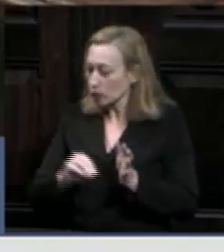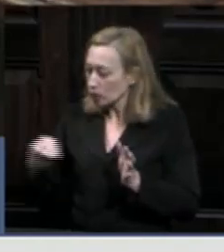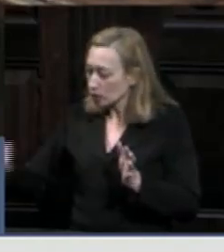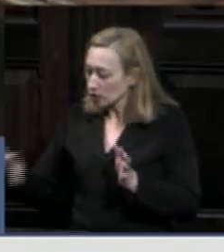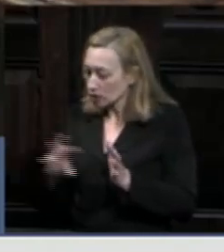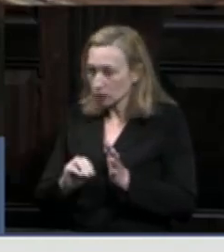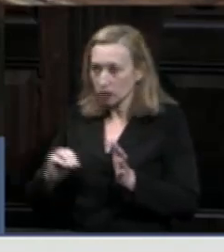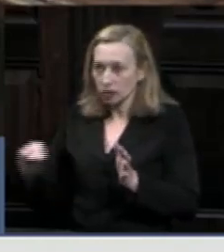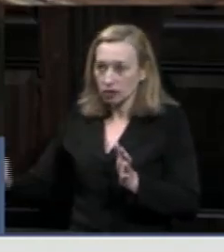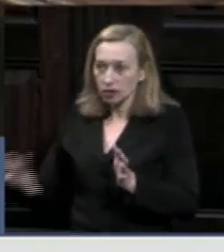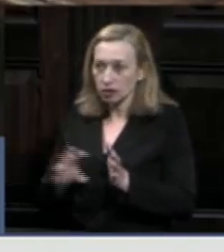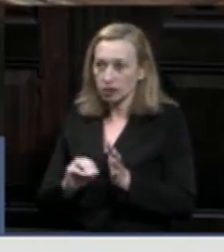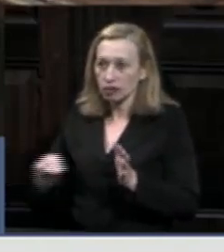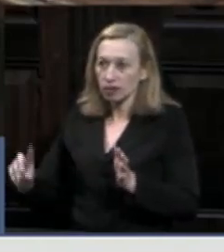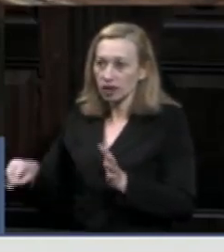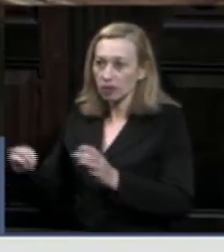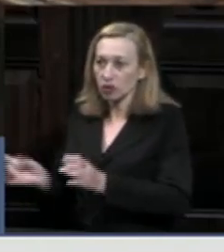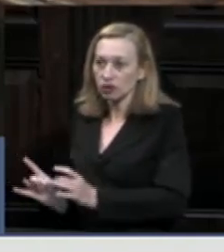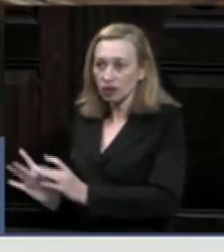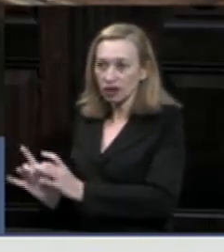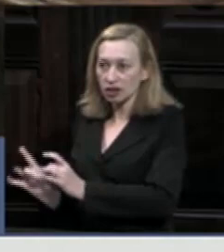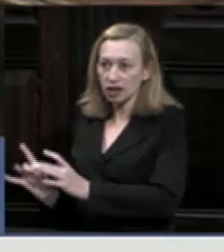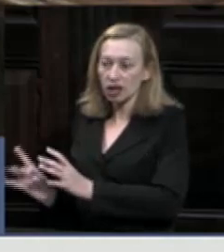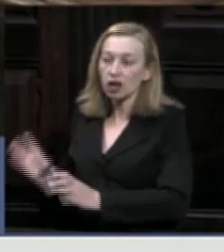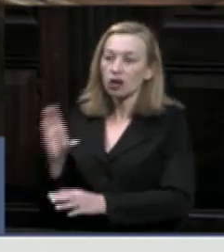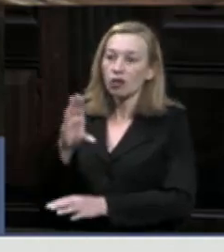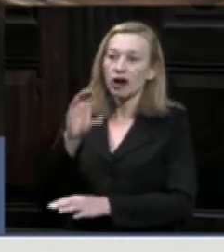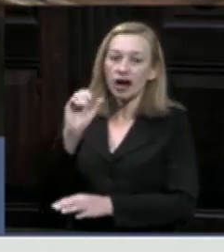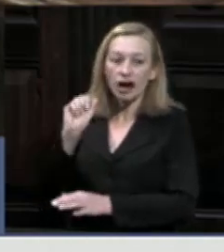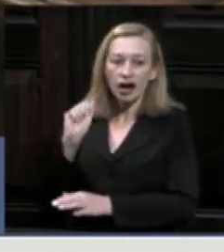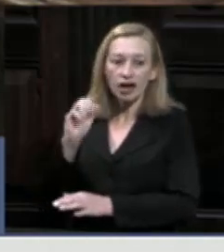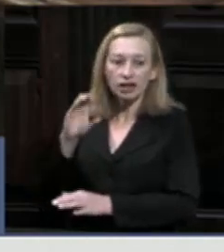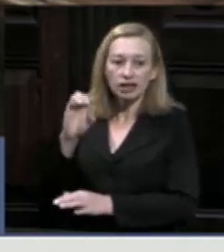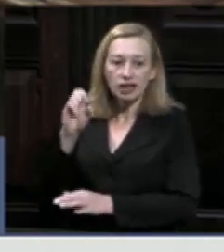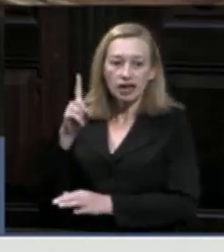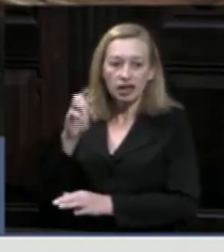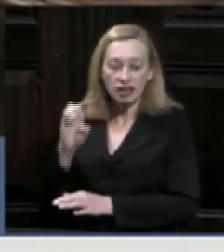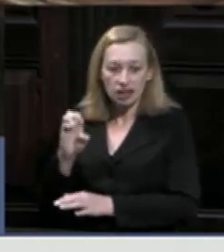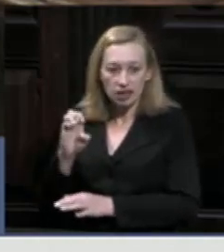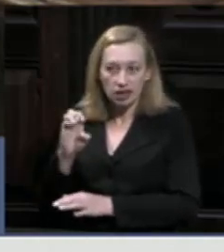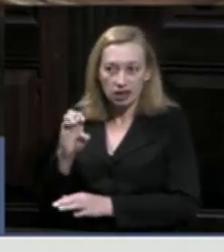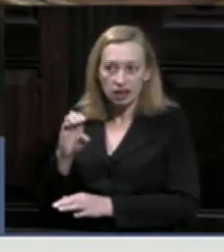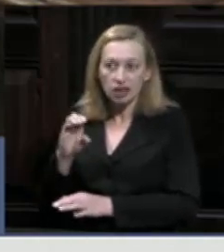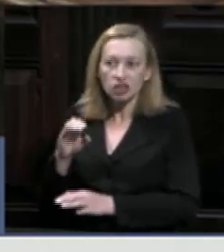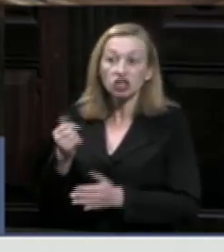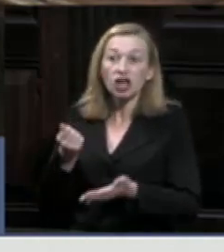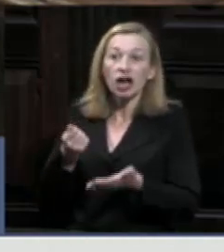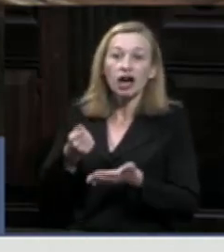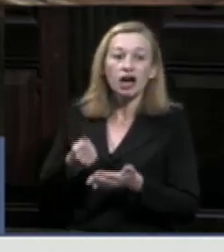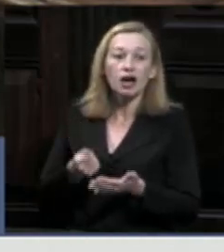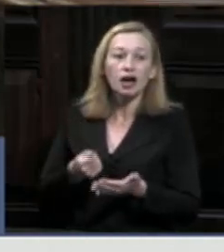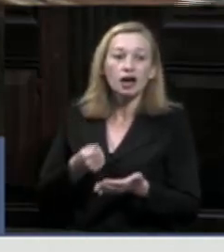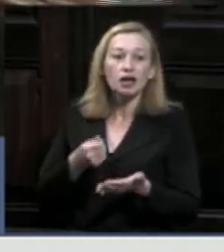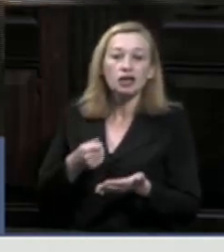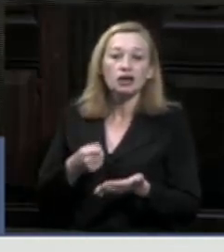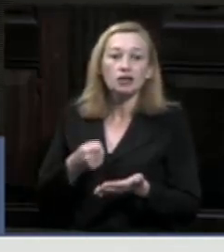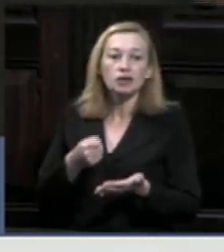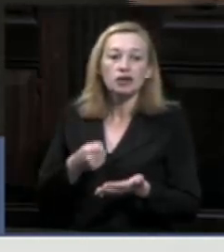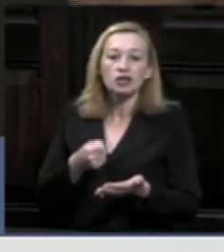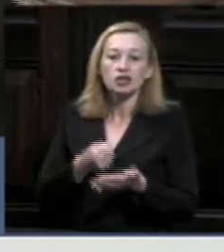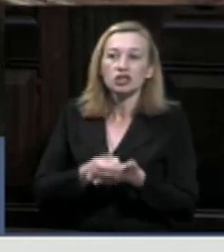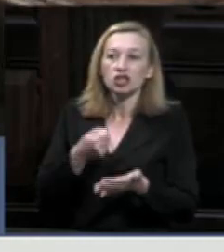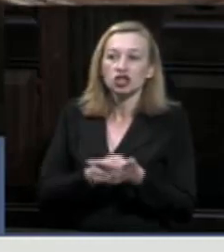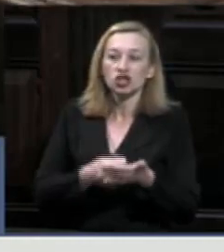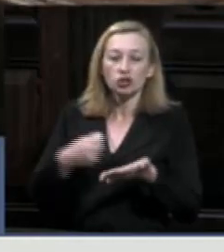cadeg o cadeq está cobrando isso é um grande absurdo até a justiça definir até a justiça definir